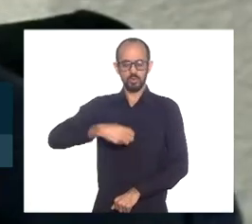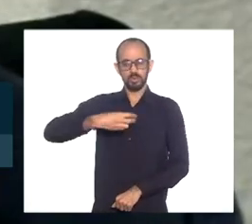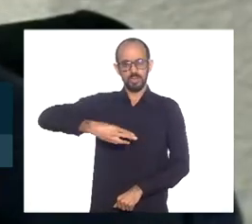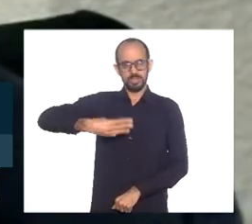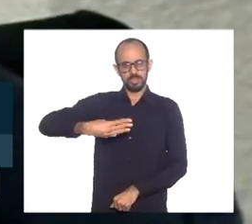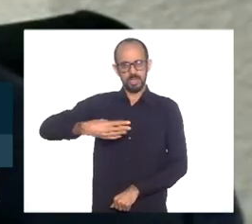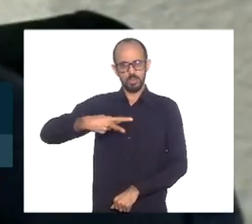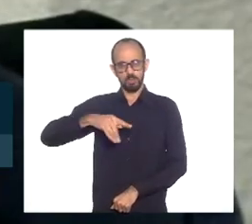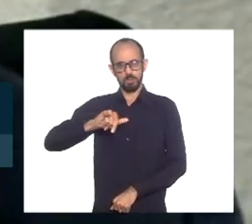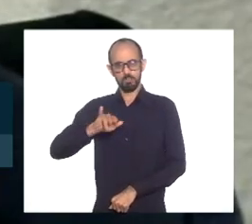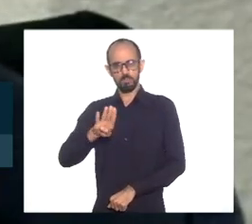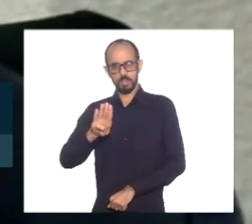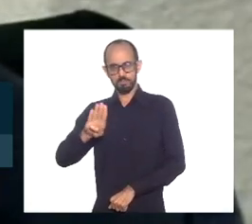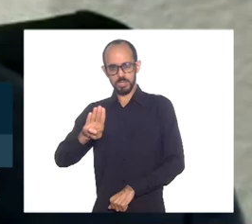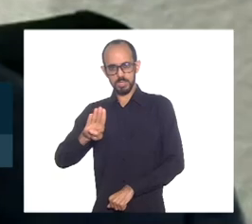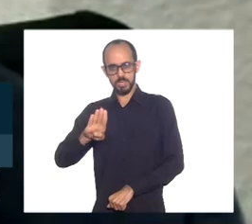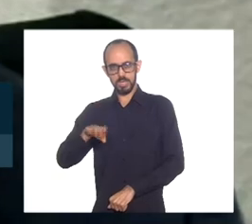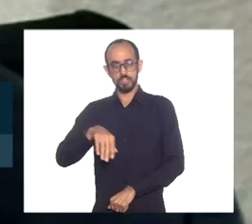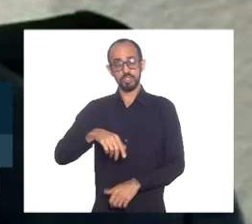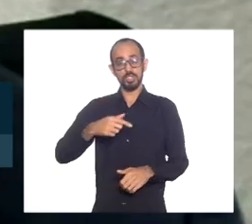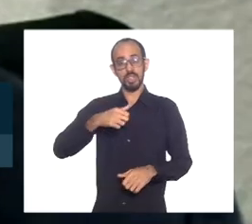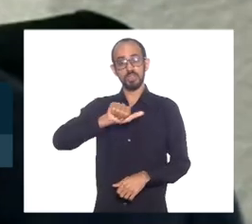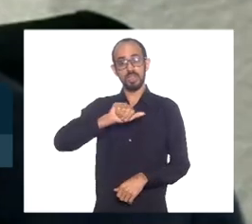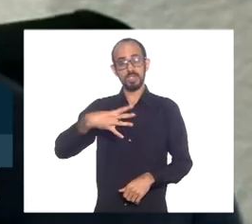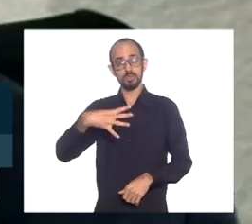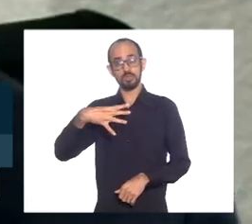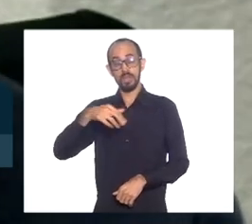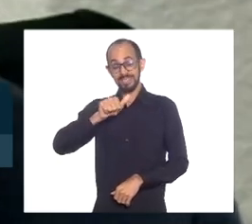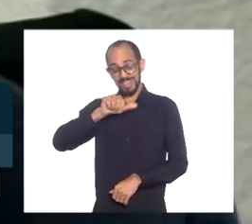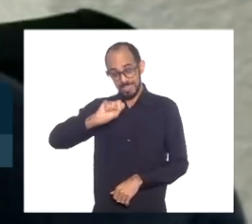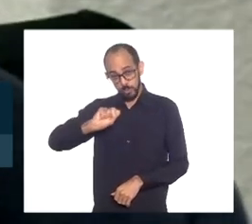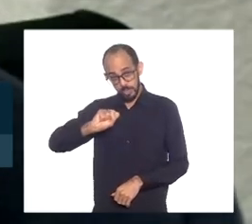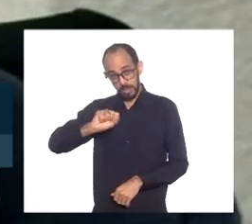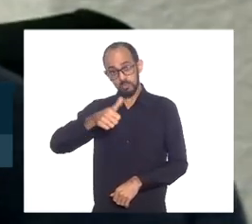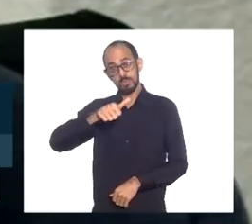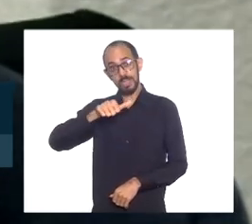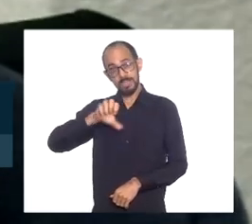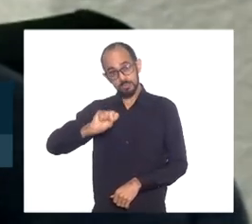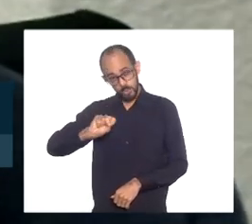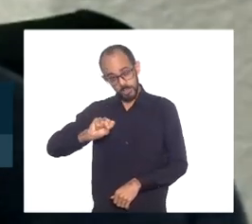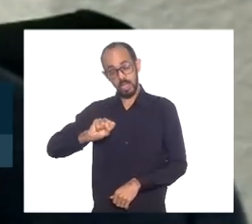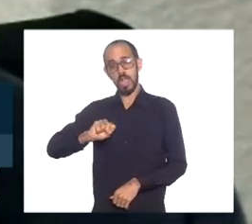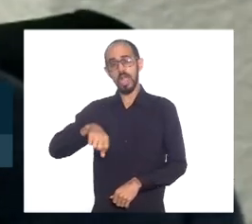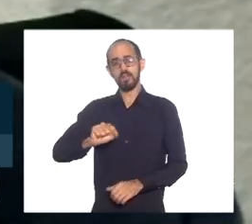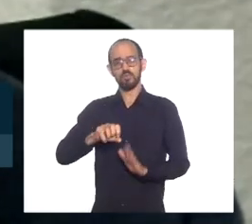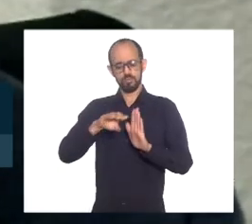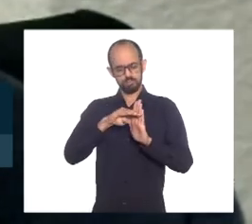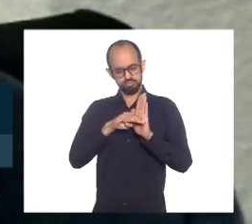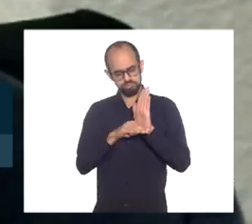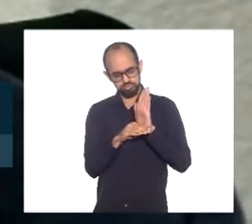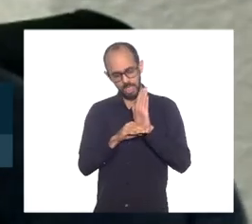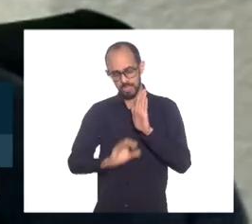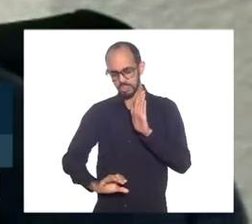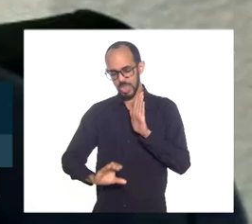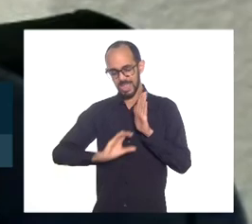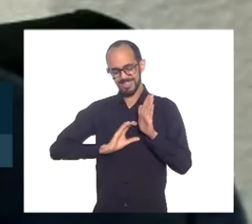terceiro PIB per capita, estamos na 18ª em termos de receita, tem uma série de motivos para isso.